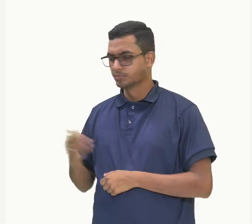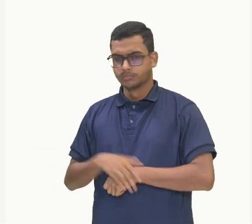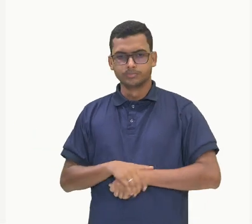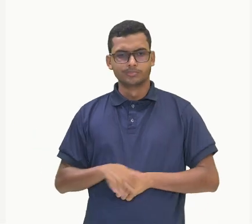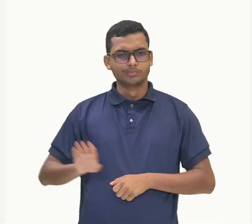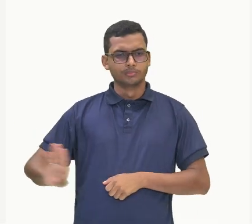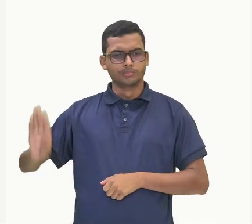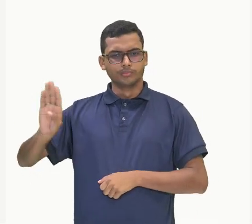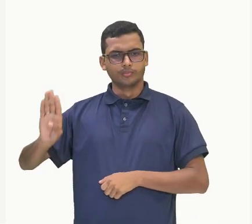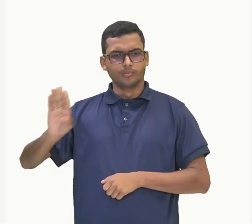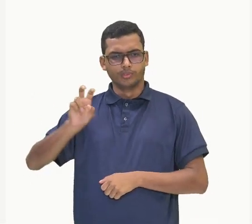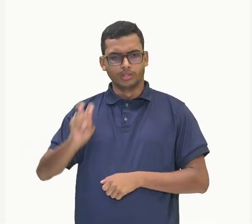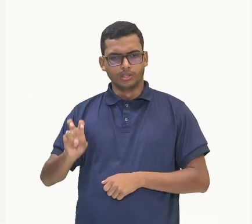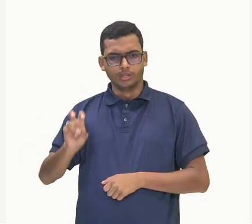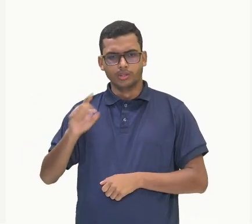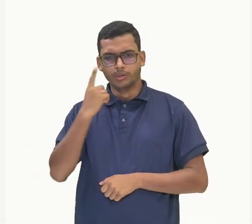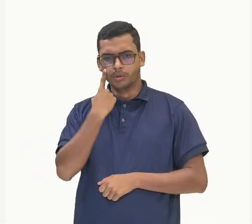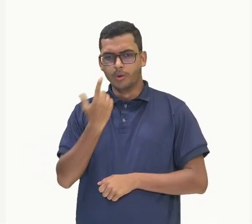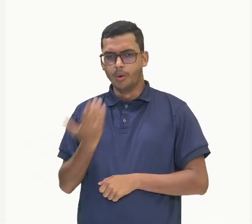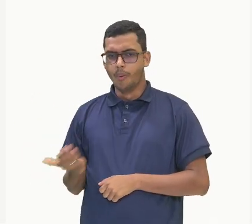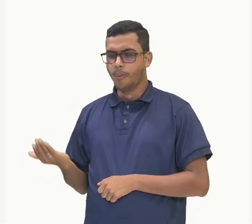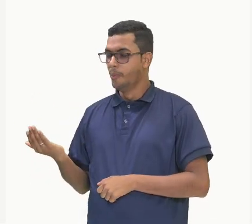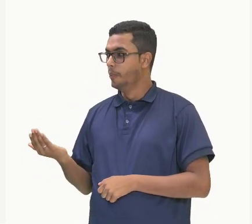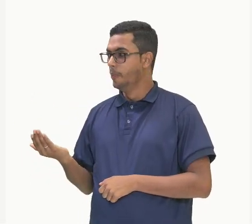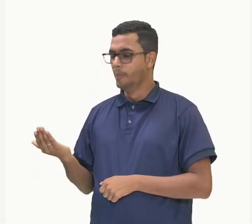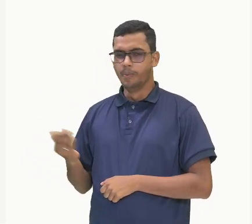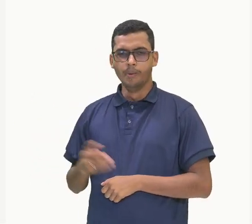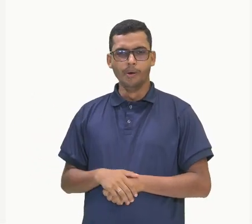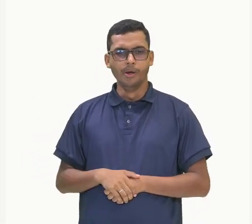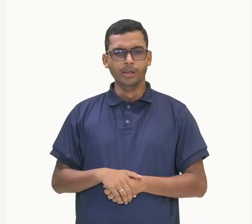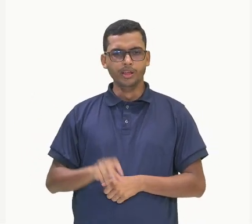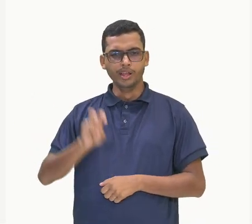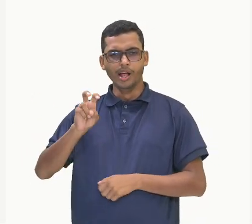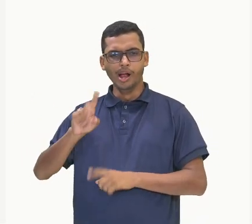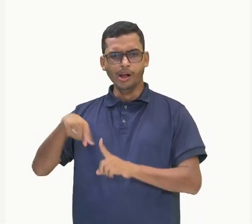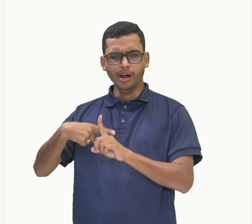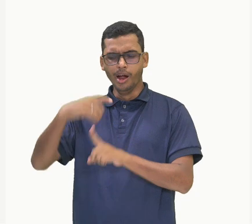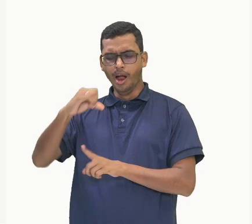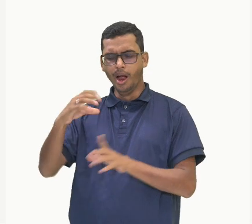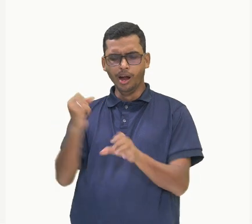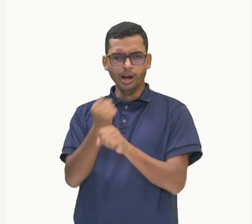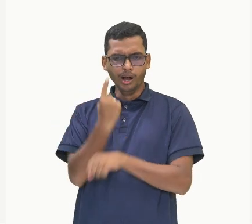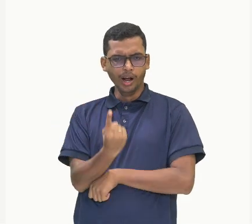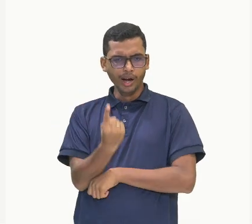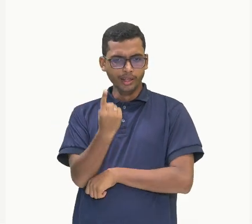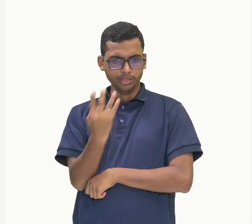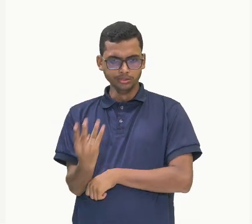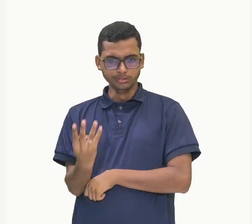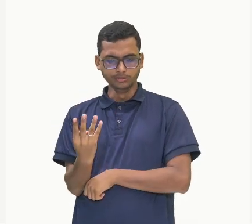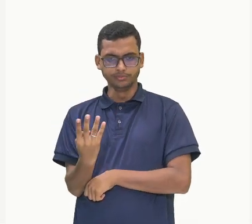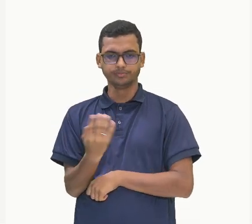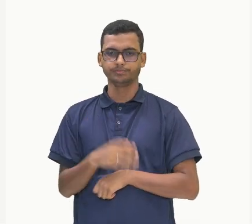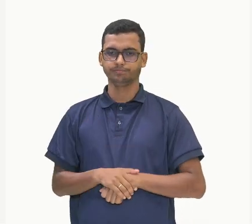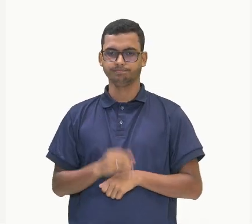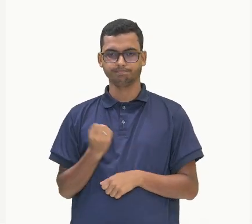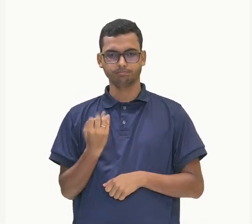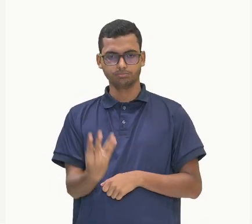14. Então, eu coloco 4, sobe 1. 1 mais 3, 4, mais